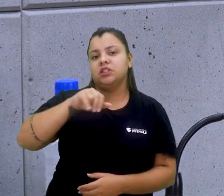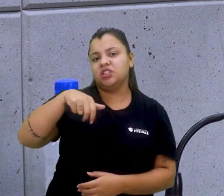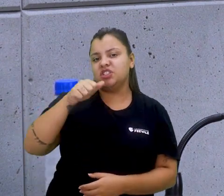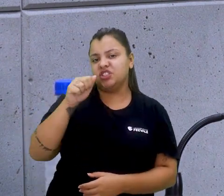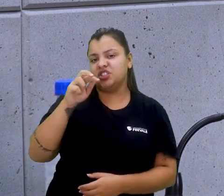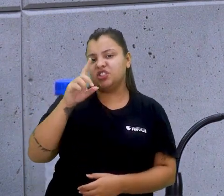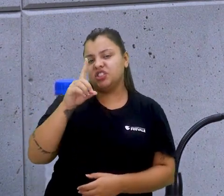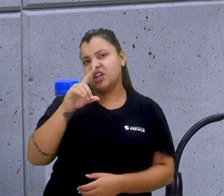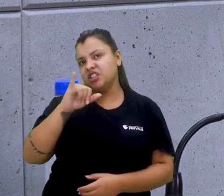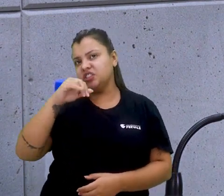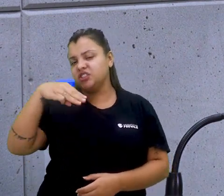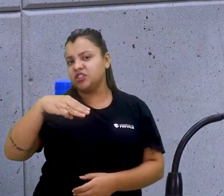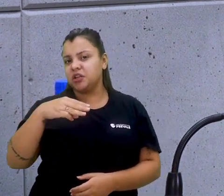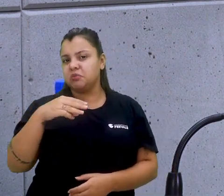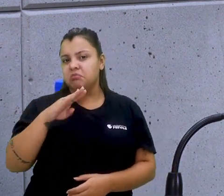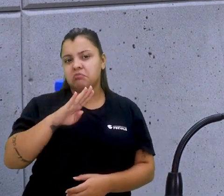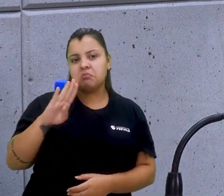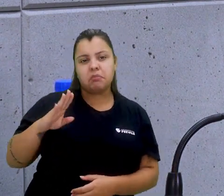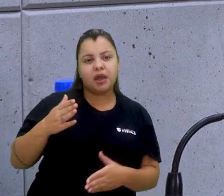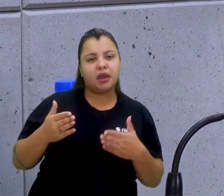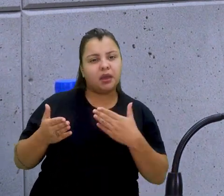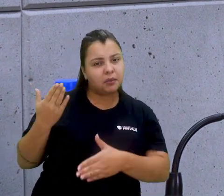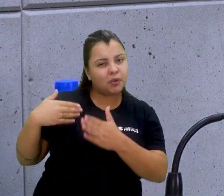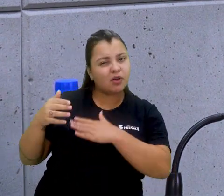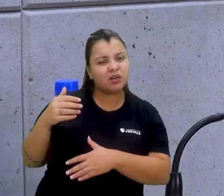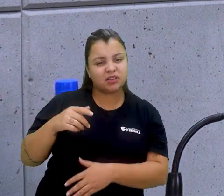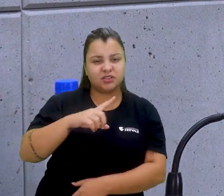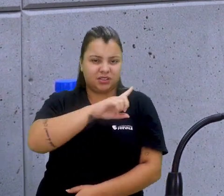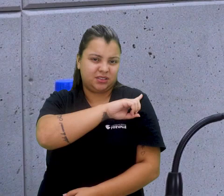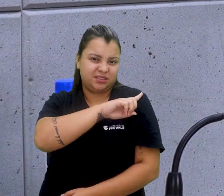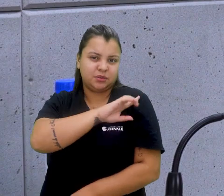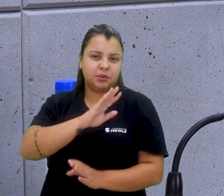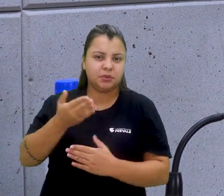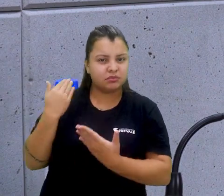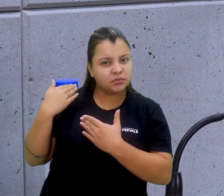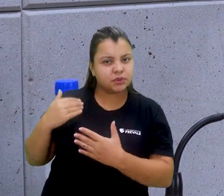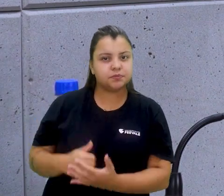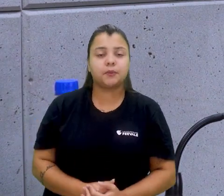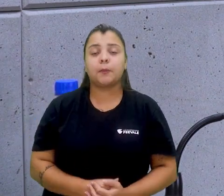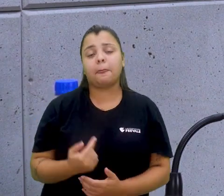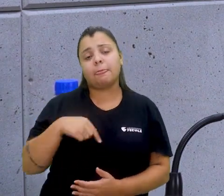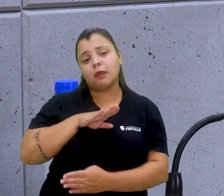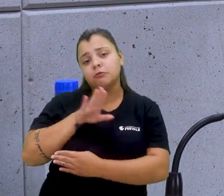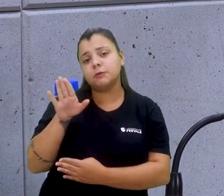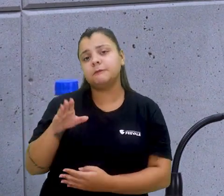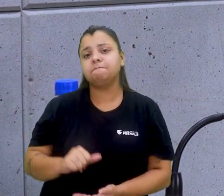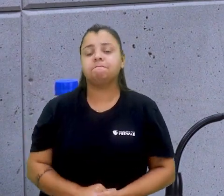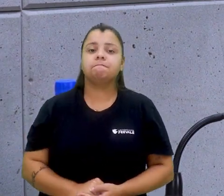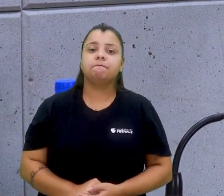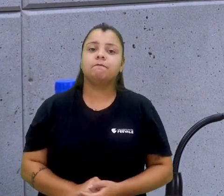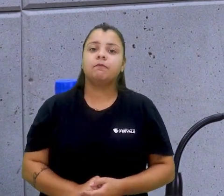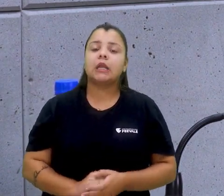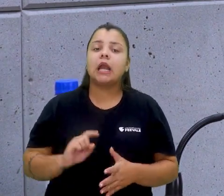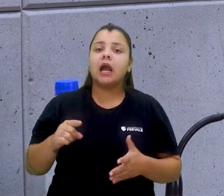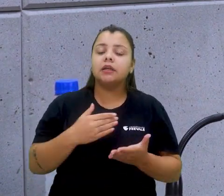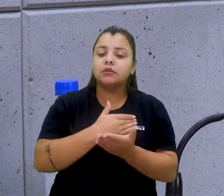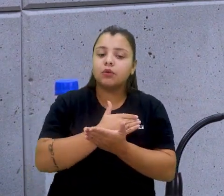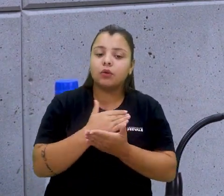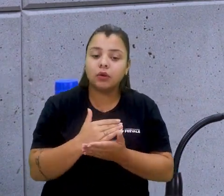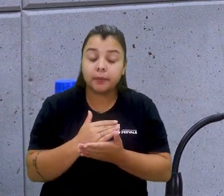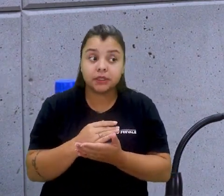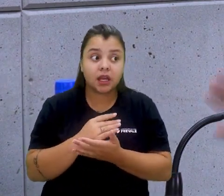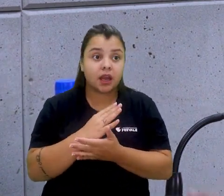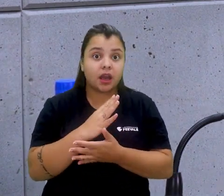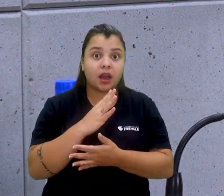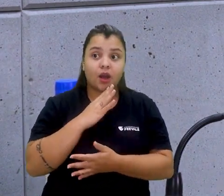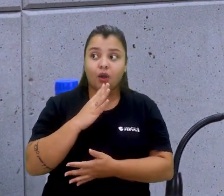B um pouco antes da da primeira série assim agora eu não vou ter certeza né E daí eu fui para lá e daí a minha bolha meio